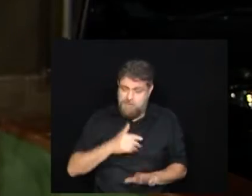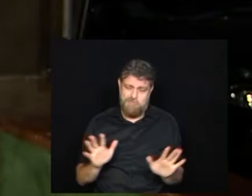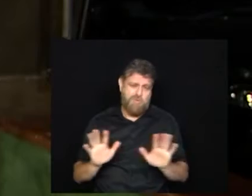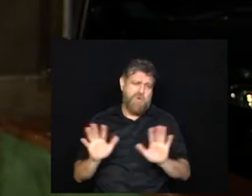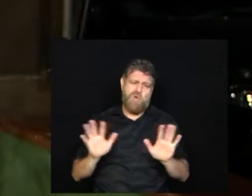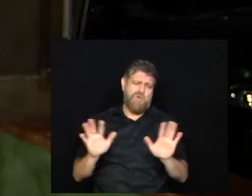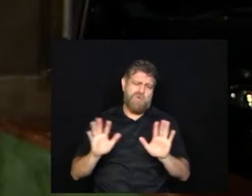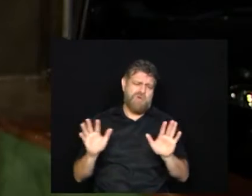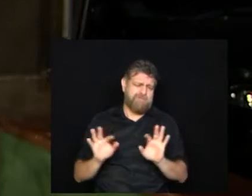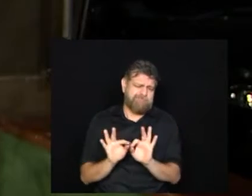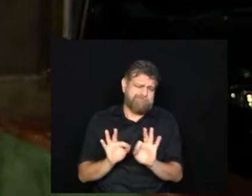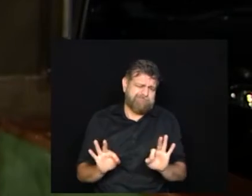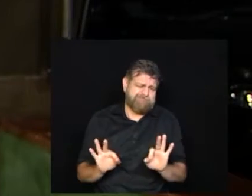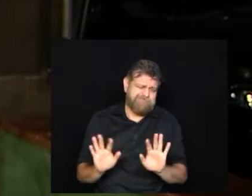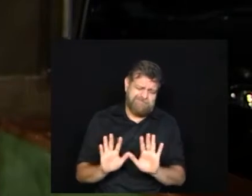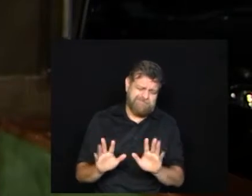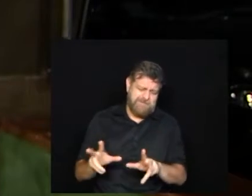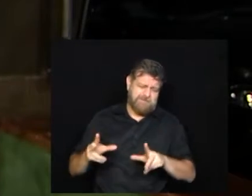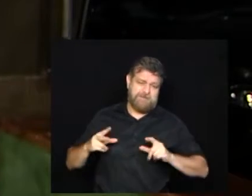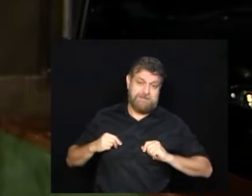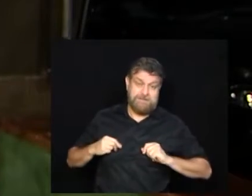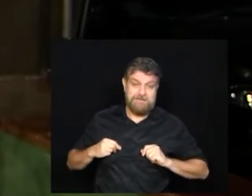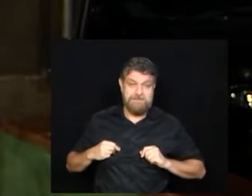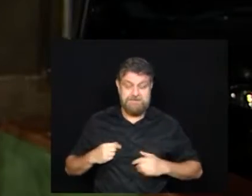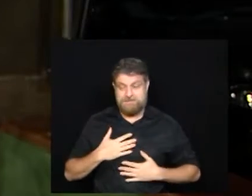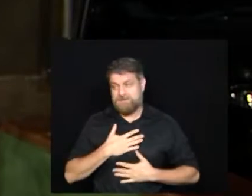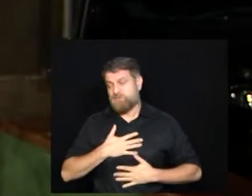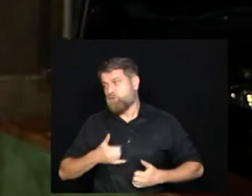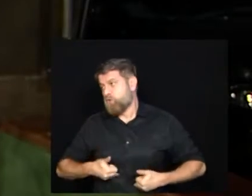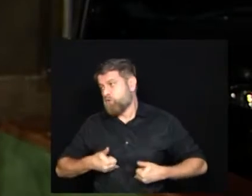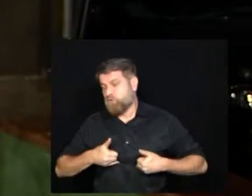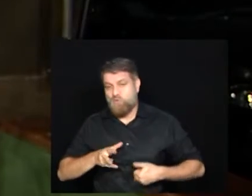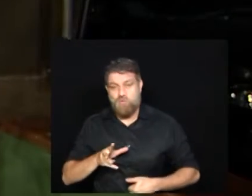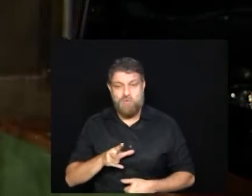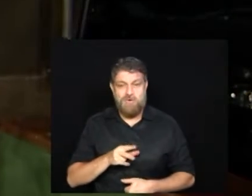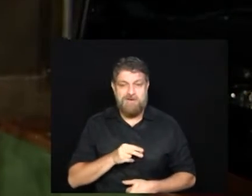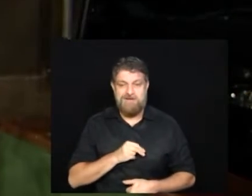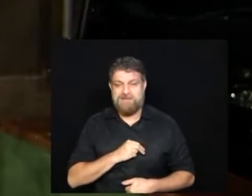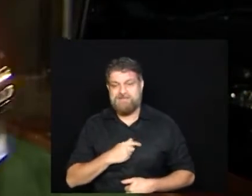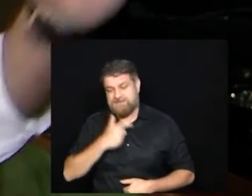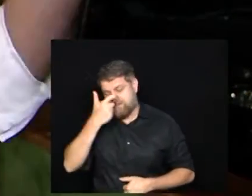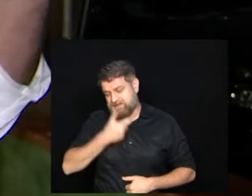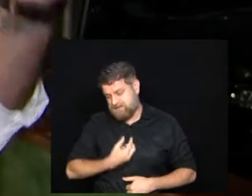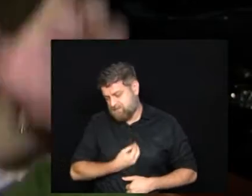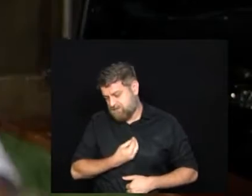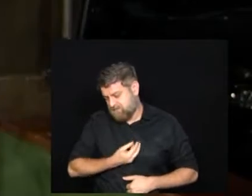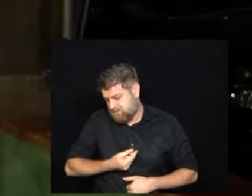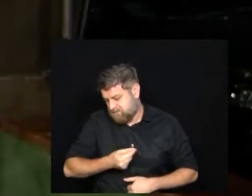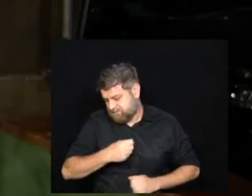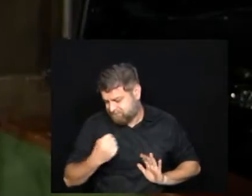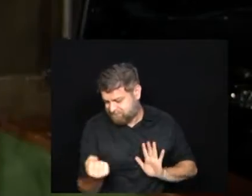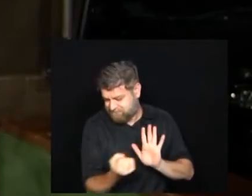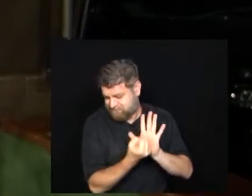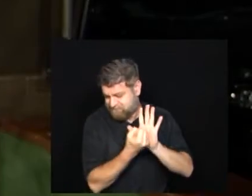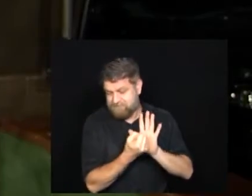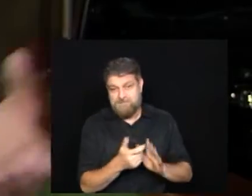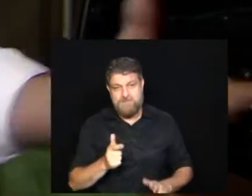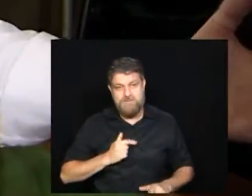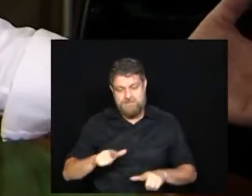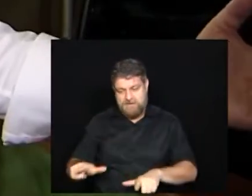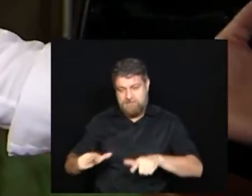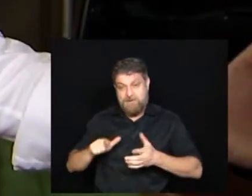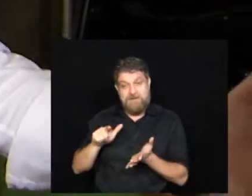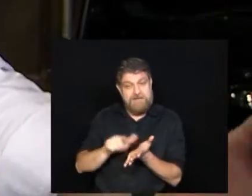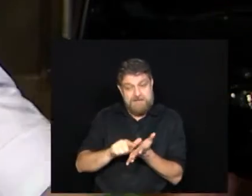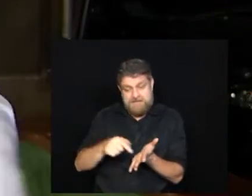mereço tudo isso, mas o privilégio de receber esse prêmio é alguma coisa que eu vou levar para o resto da minha vida, com certeza virou um patrimônio